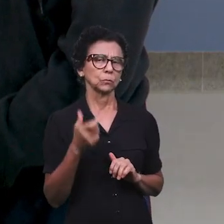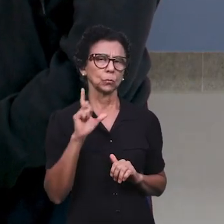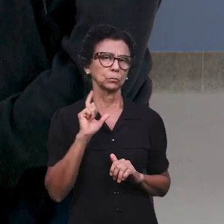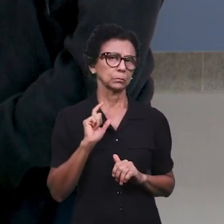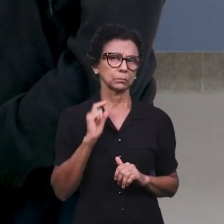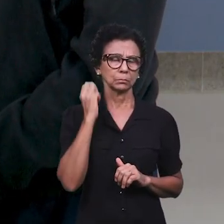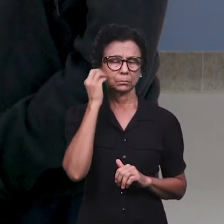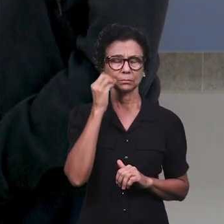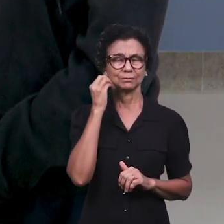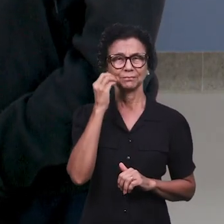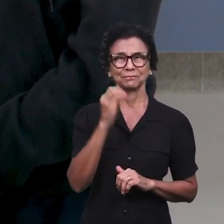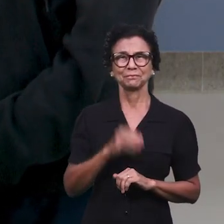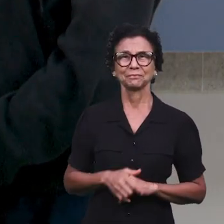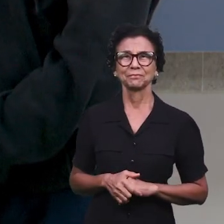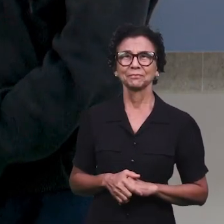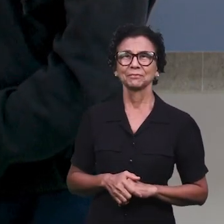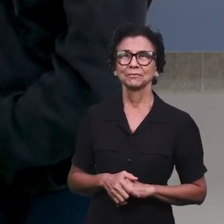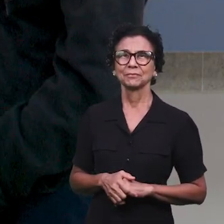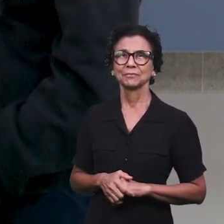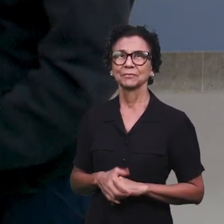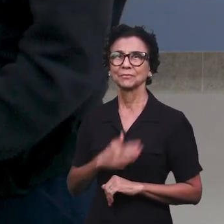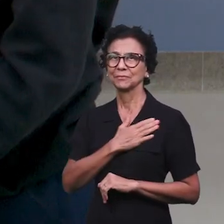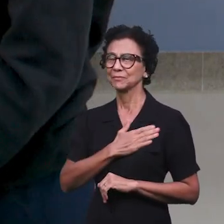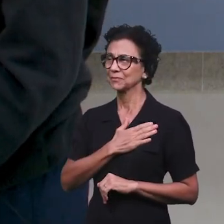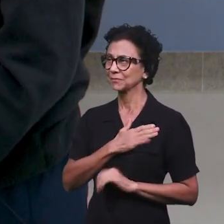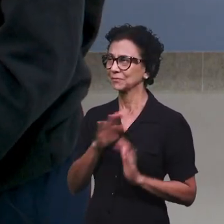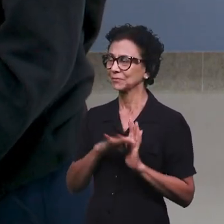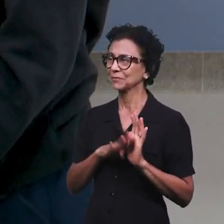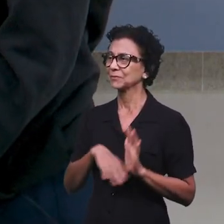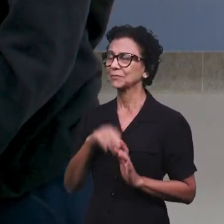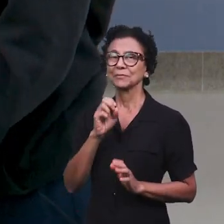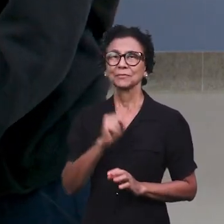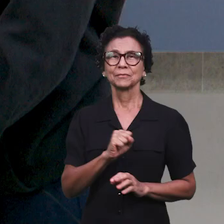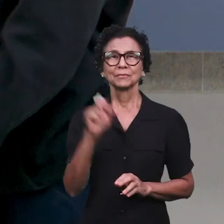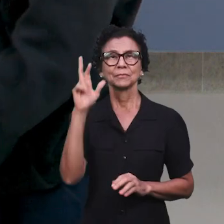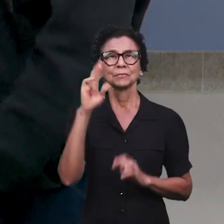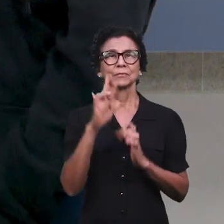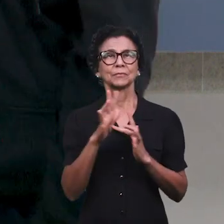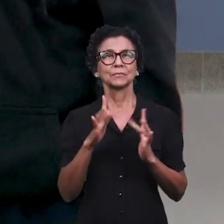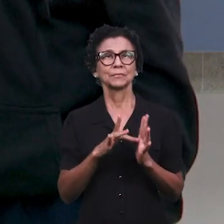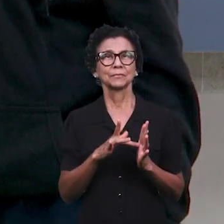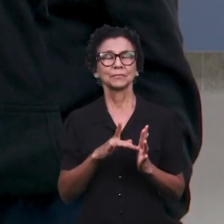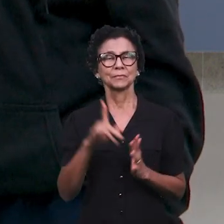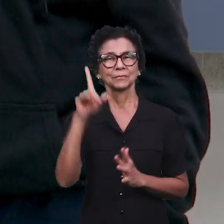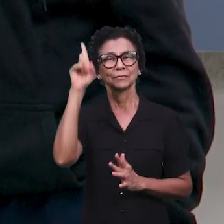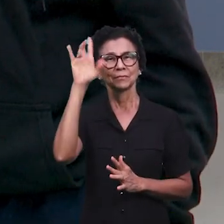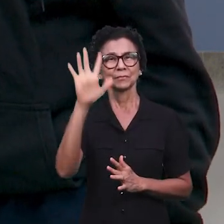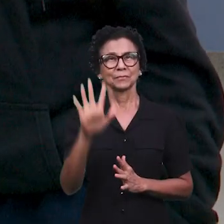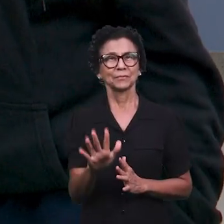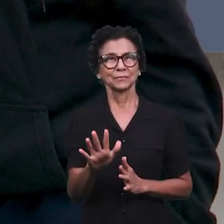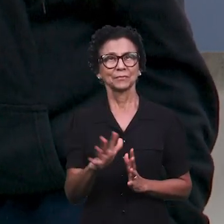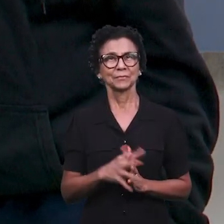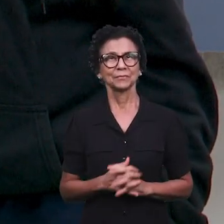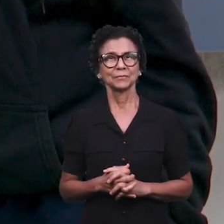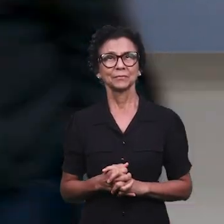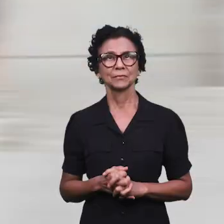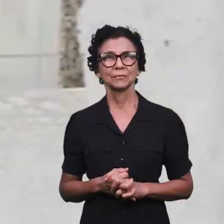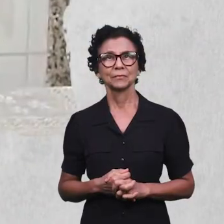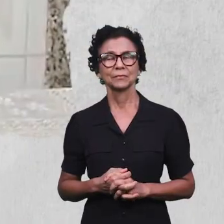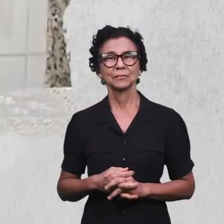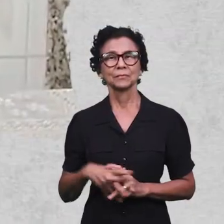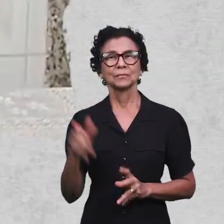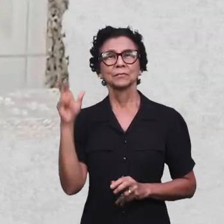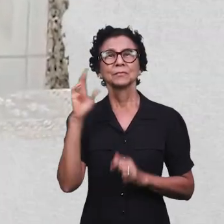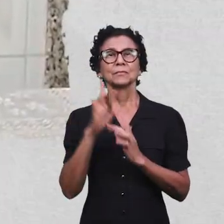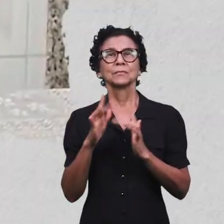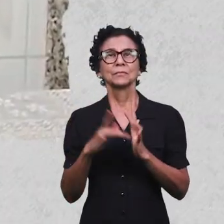lá pra gente, tá bom? Pai do Senhor Pedro, gostou do programa hoje? Pai do Senhor Pedro, Pai do Senhor a todos os irmãos, fiquem com Deus, que Deus abençoe. A